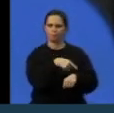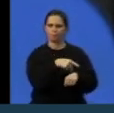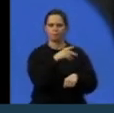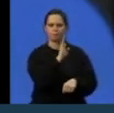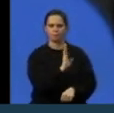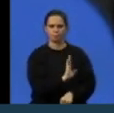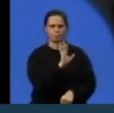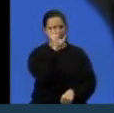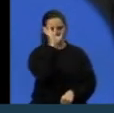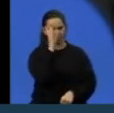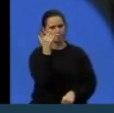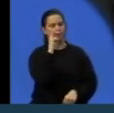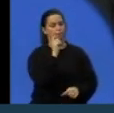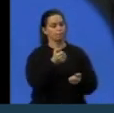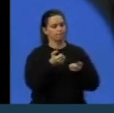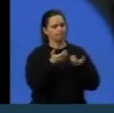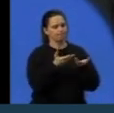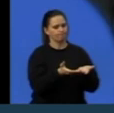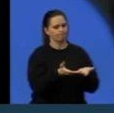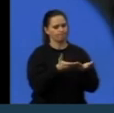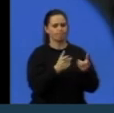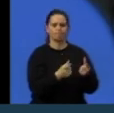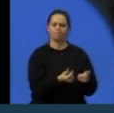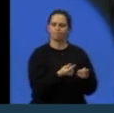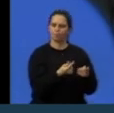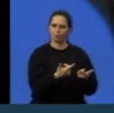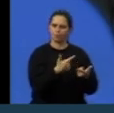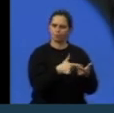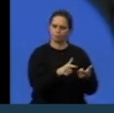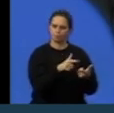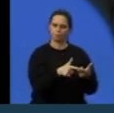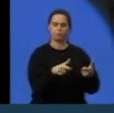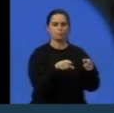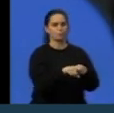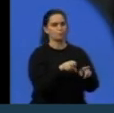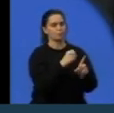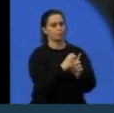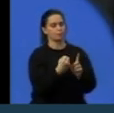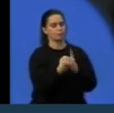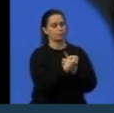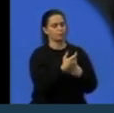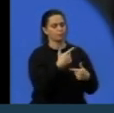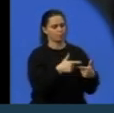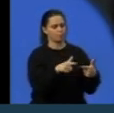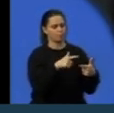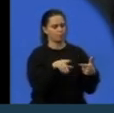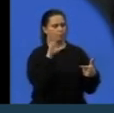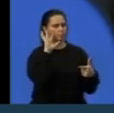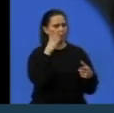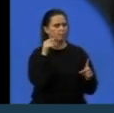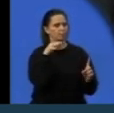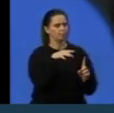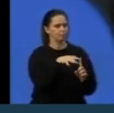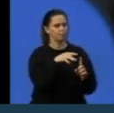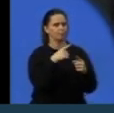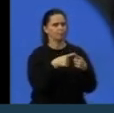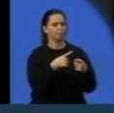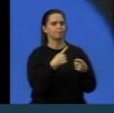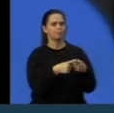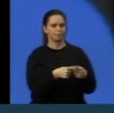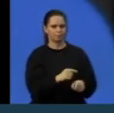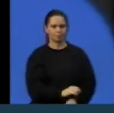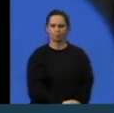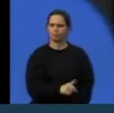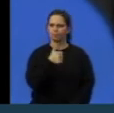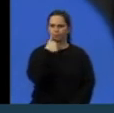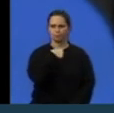acaba gerando grande impacto, tanto econômico quanto social. Vamos pensar da seguinte maneira, prezado aluno. um pai